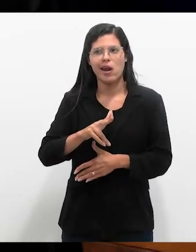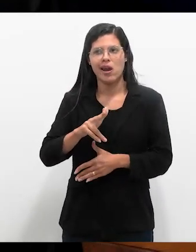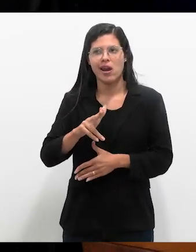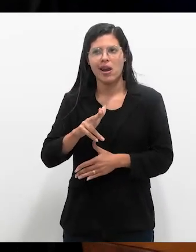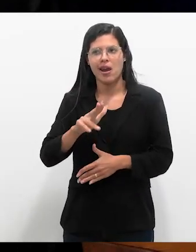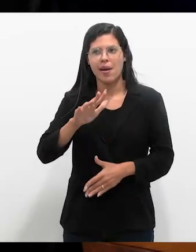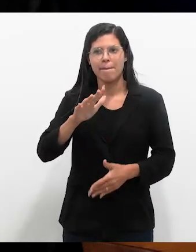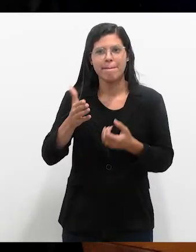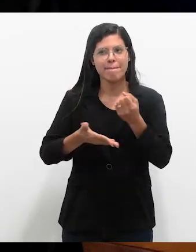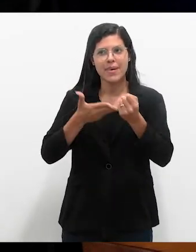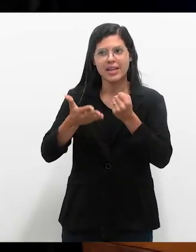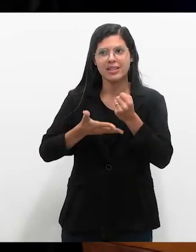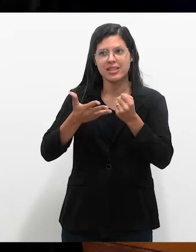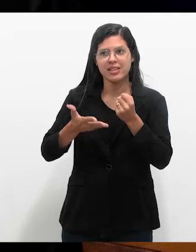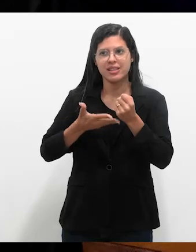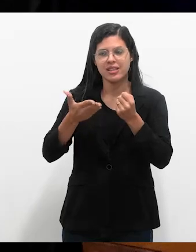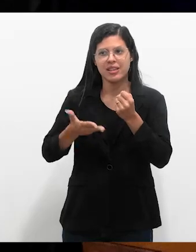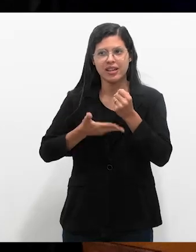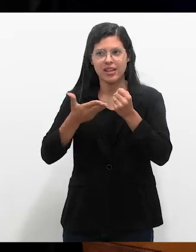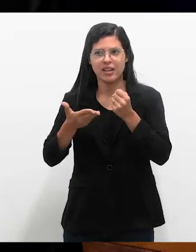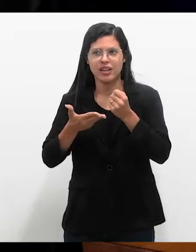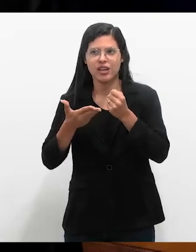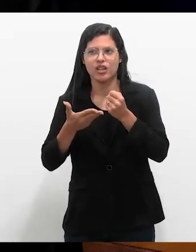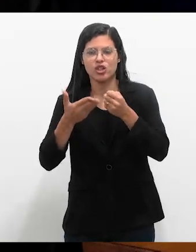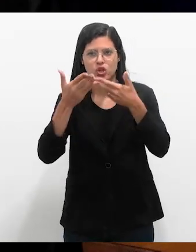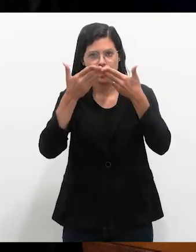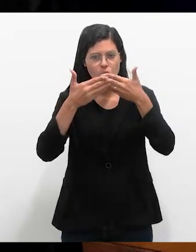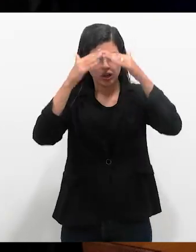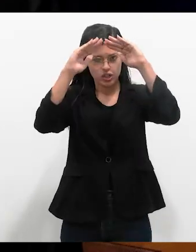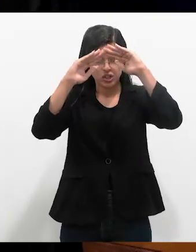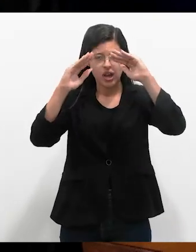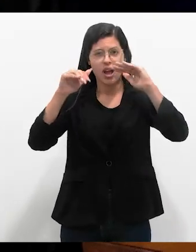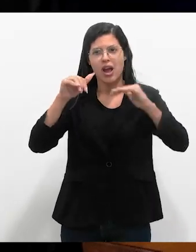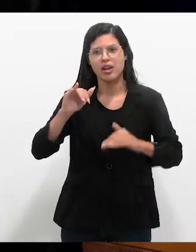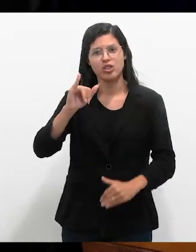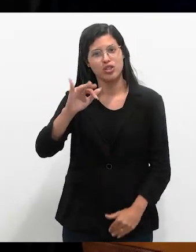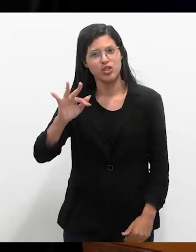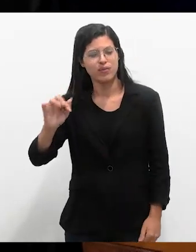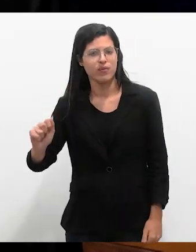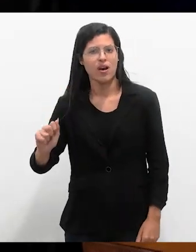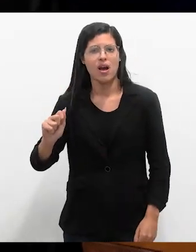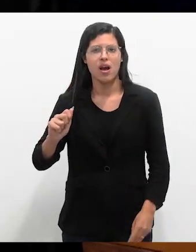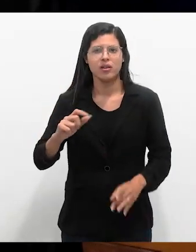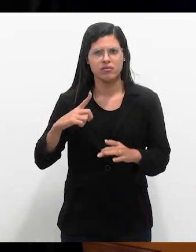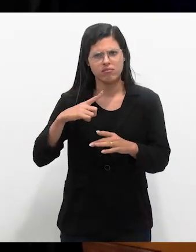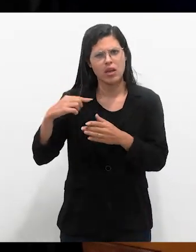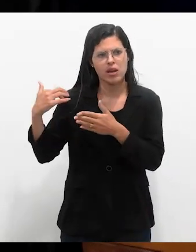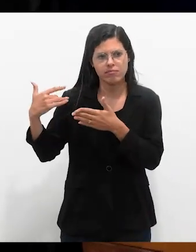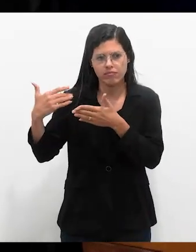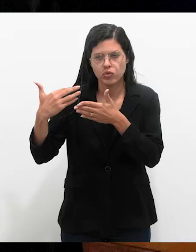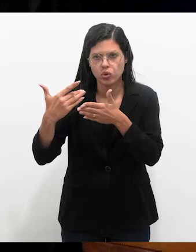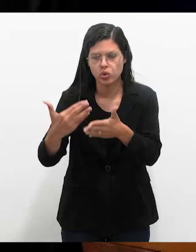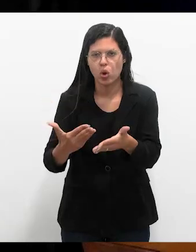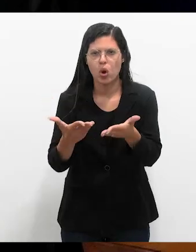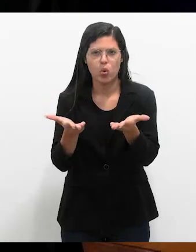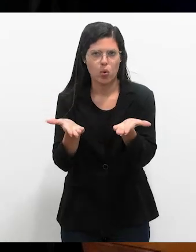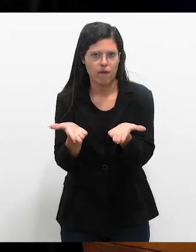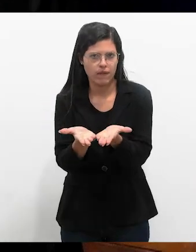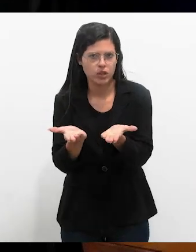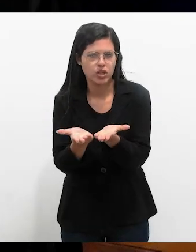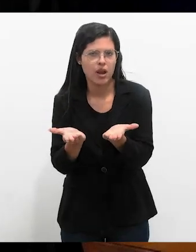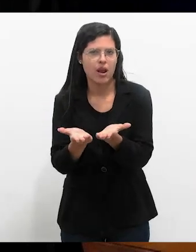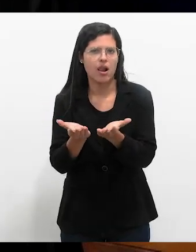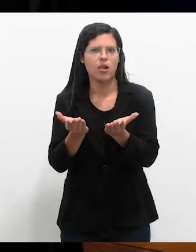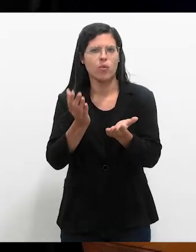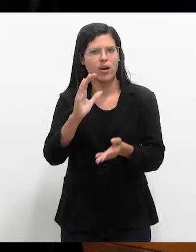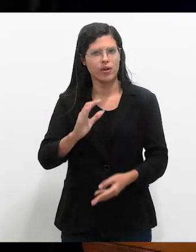de matriz de orixá, de Ifá, não, ela carrega toda a questão evangélica, católica, ou seja,